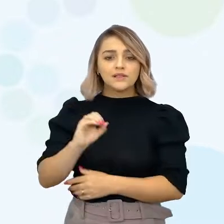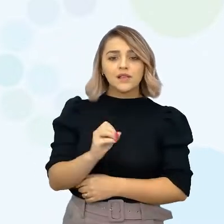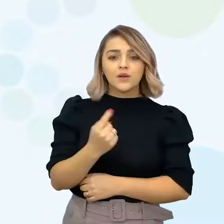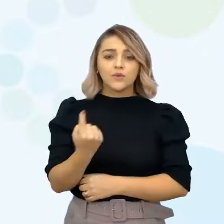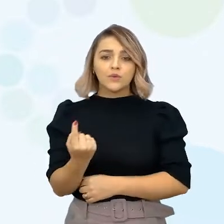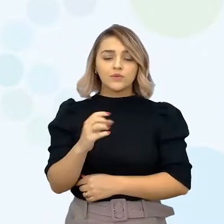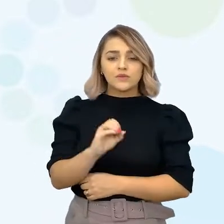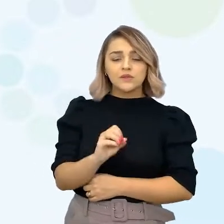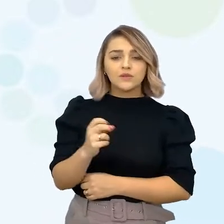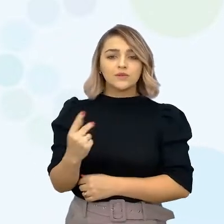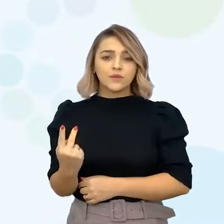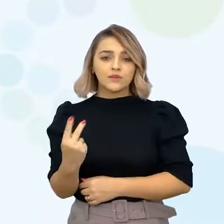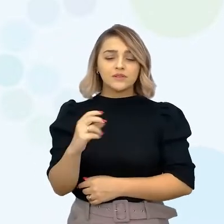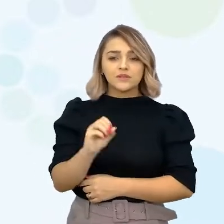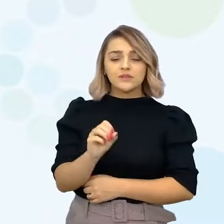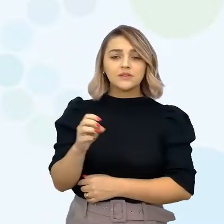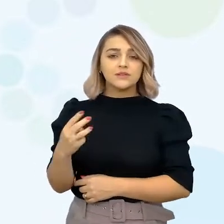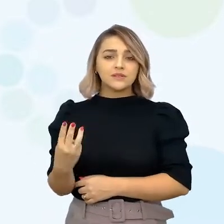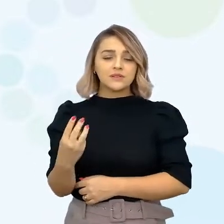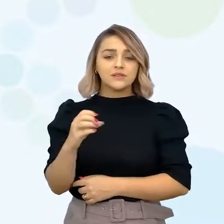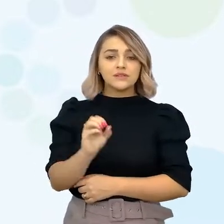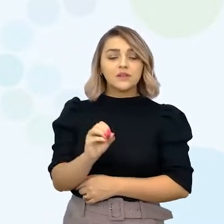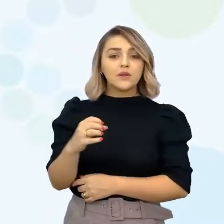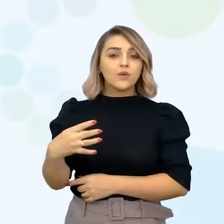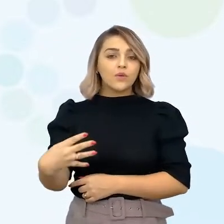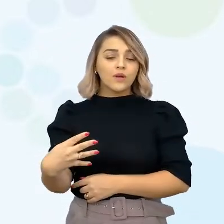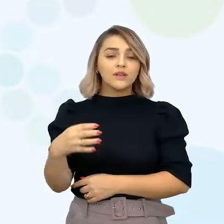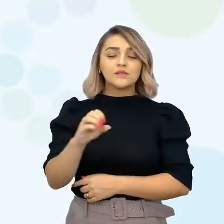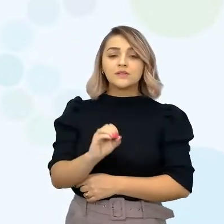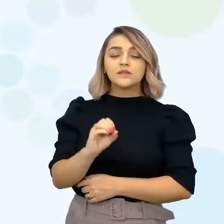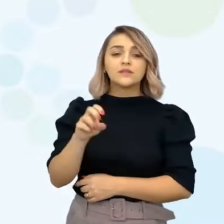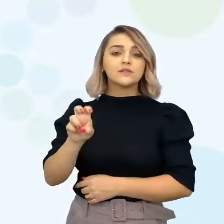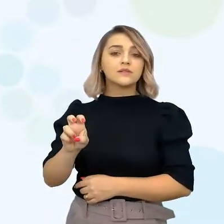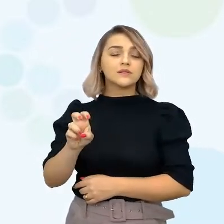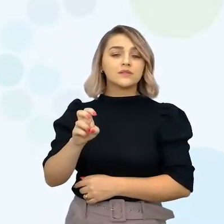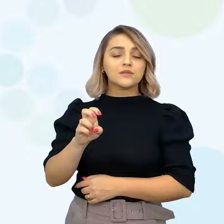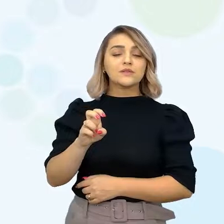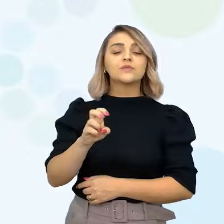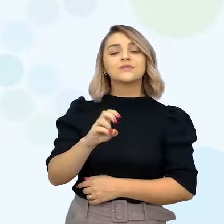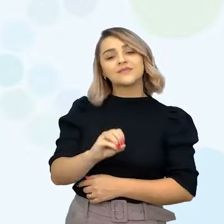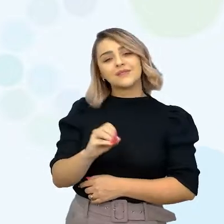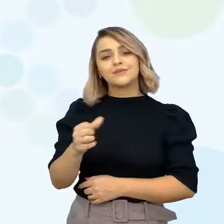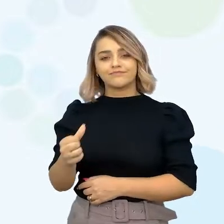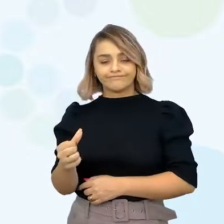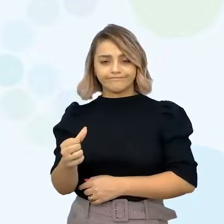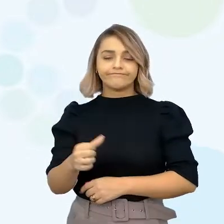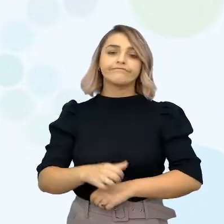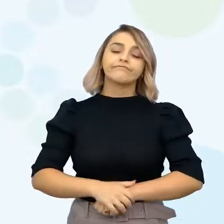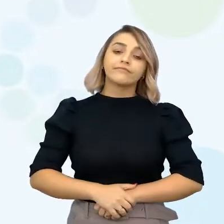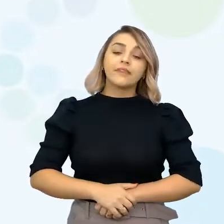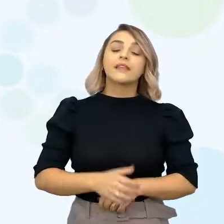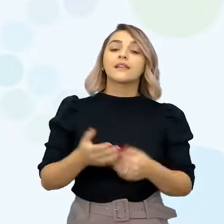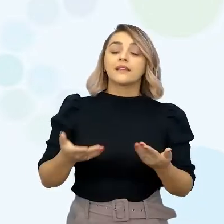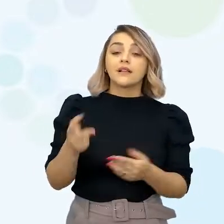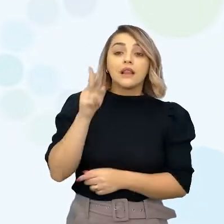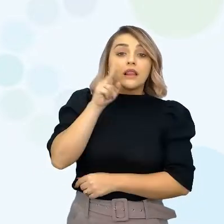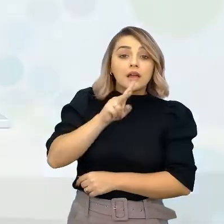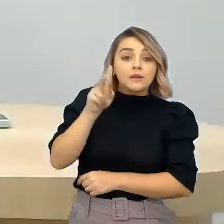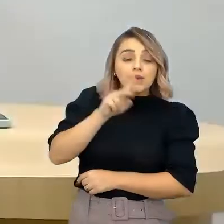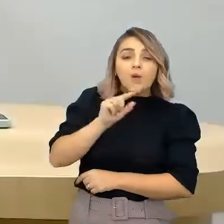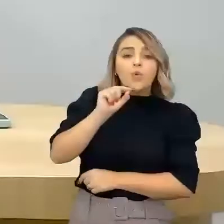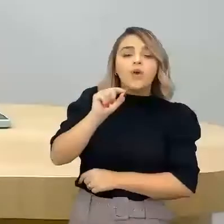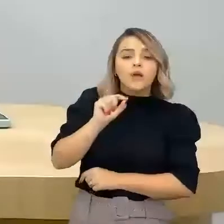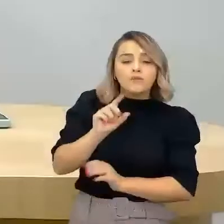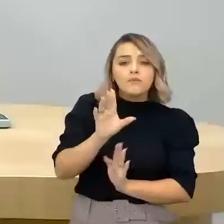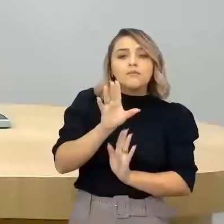02, 03, 04, 05 e 06. Então sempre lembrando que a descrição